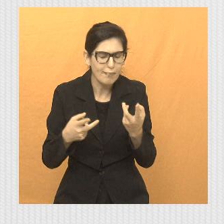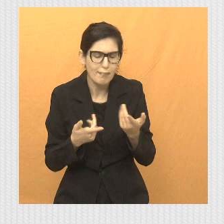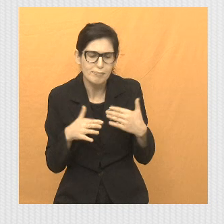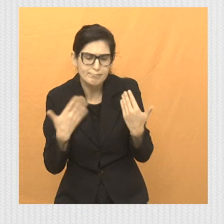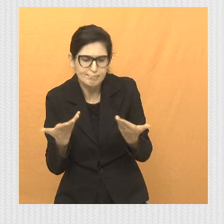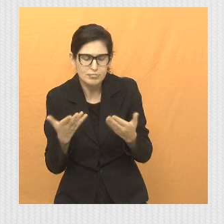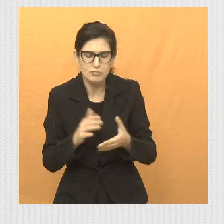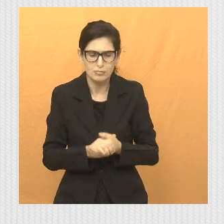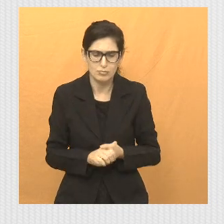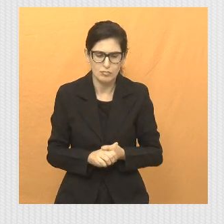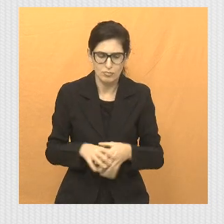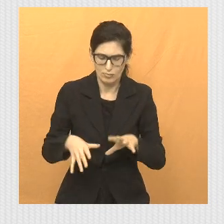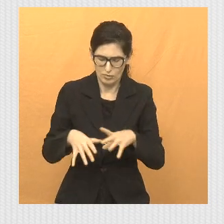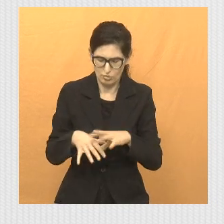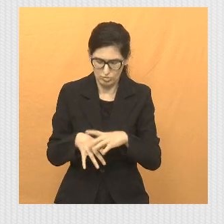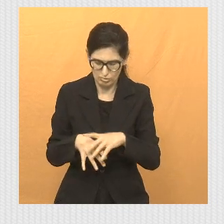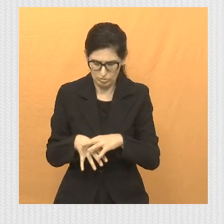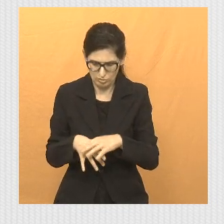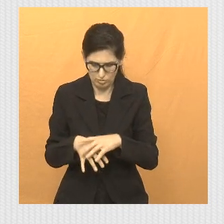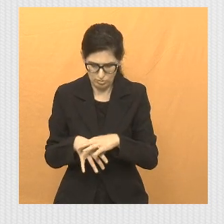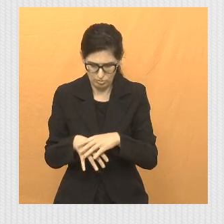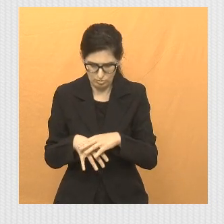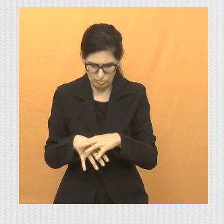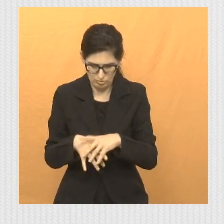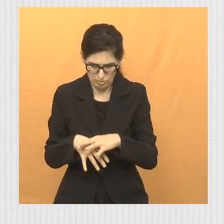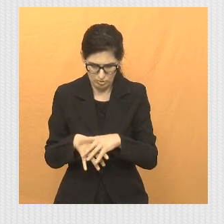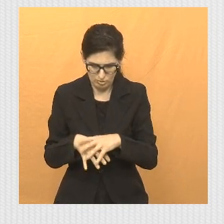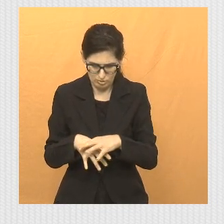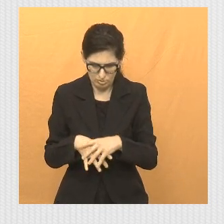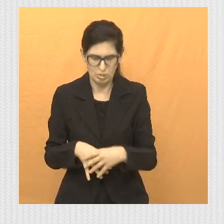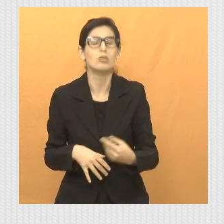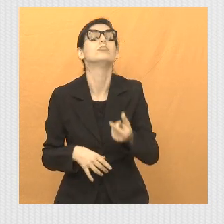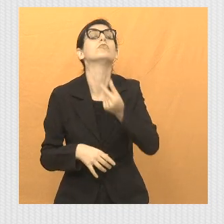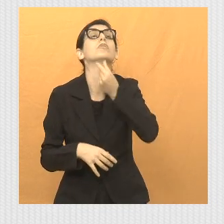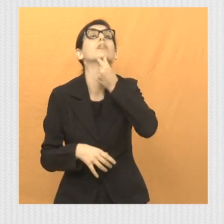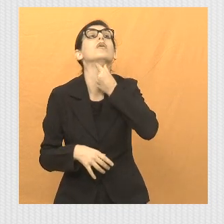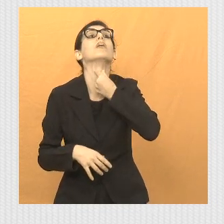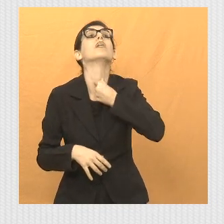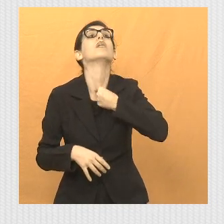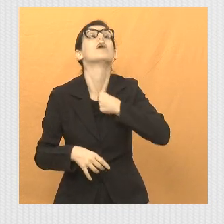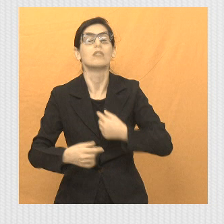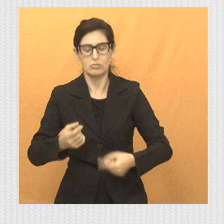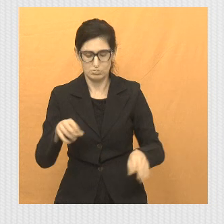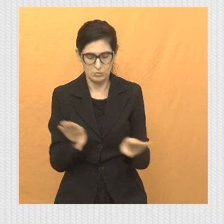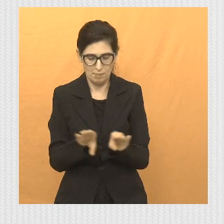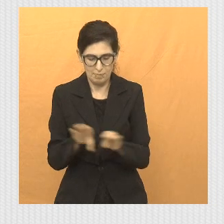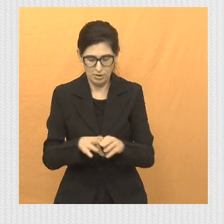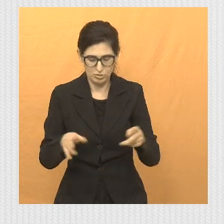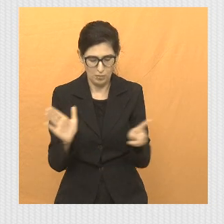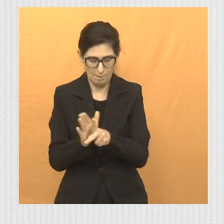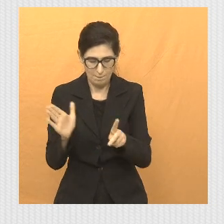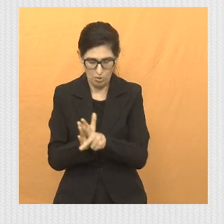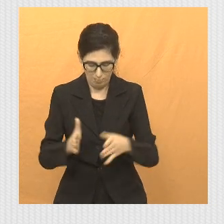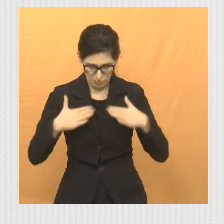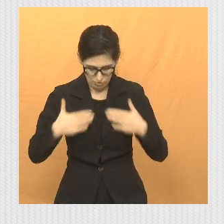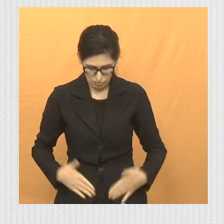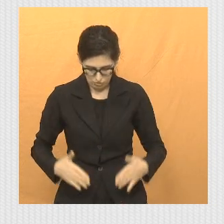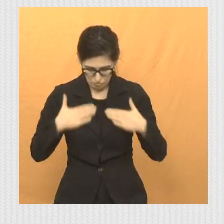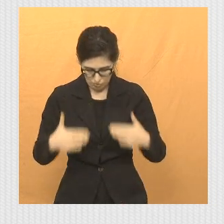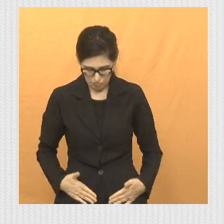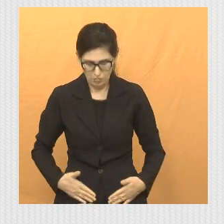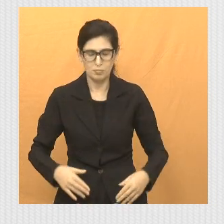óbitos por doenças endócrinas, nutricionais e metabólicas. Próximo. O